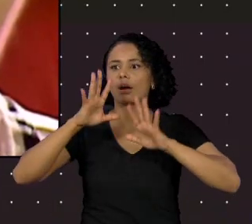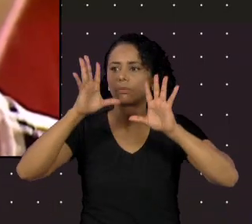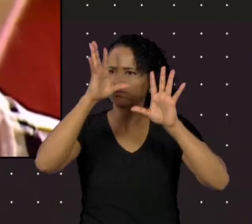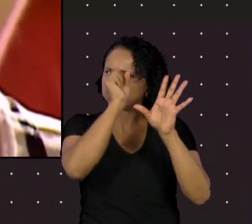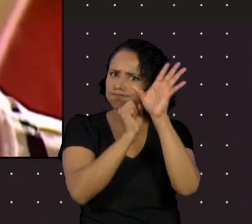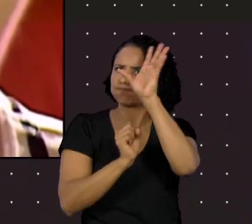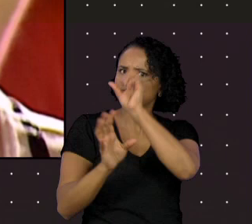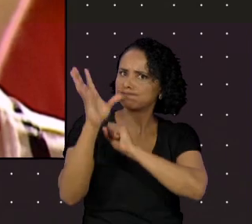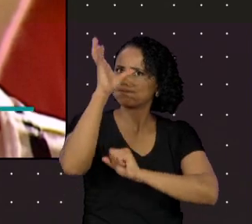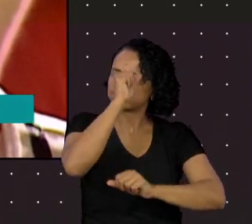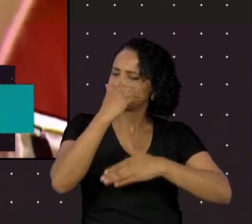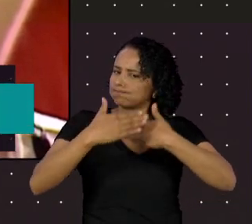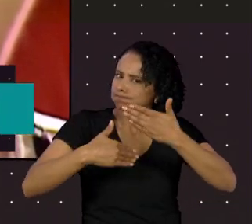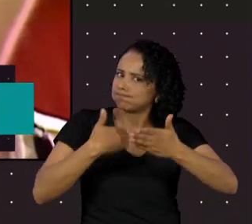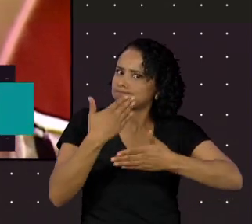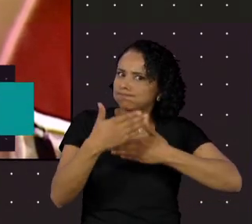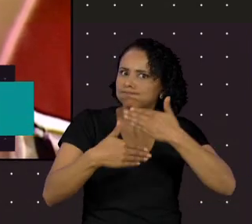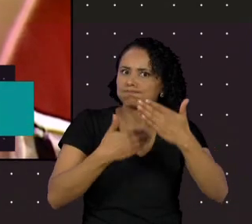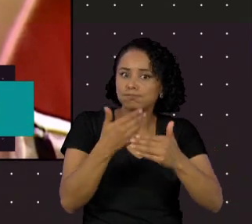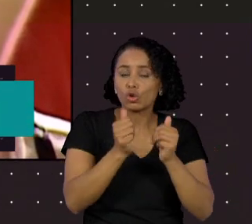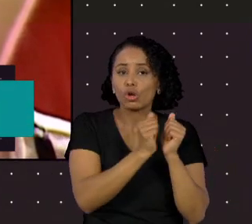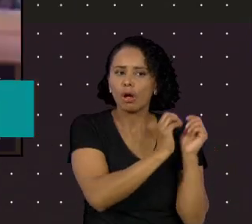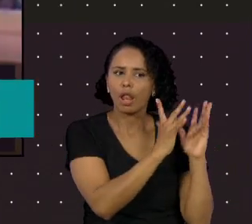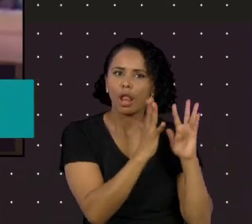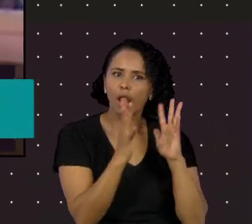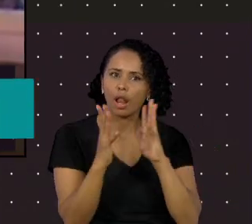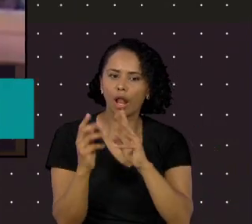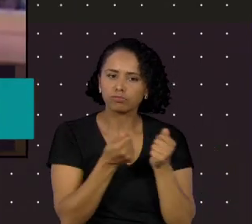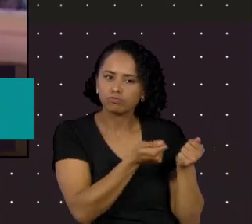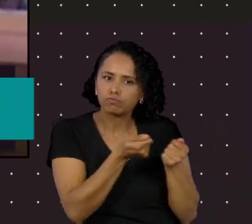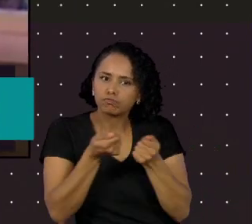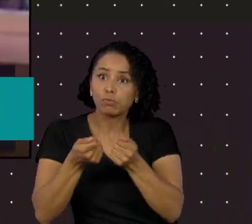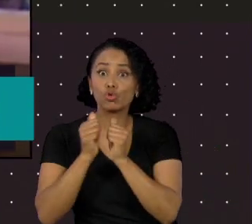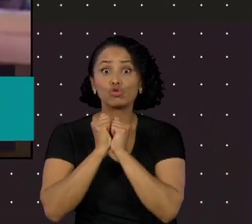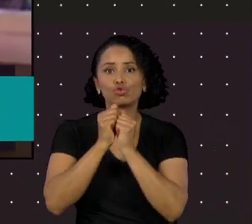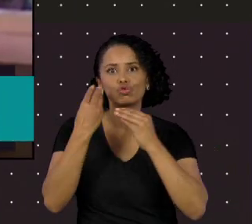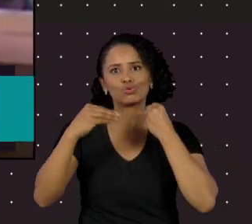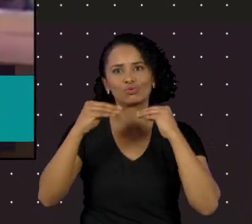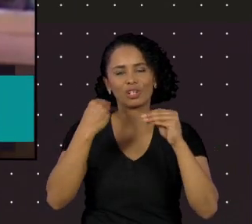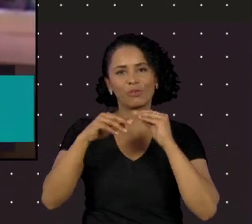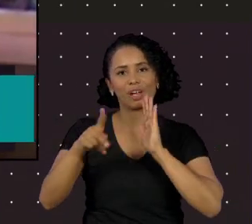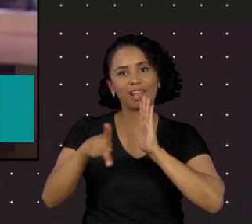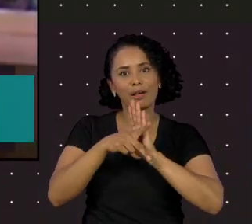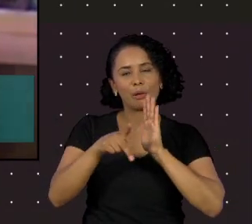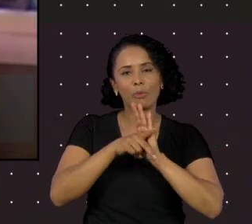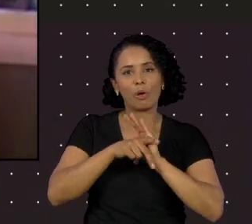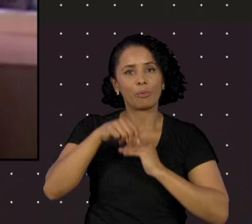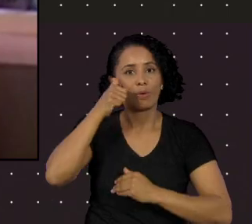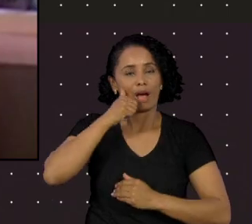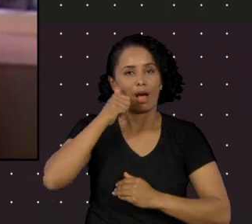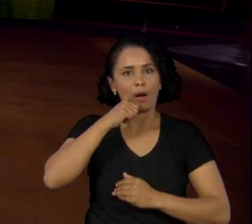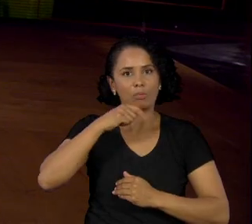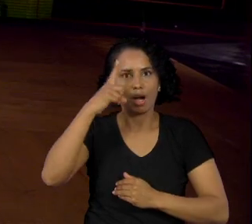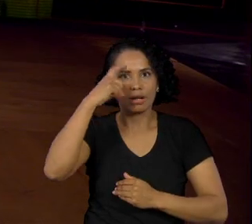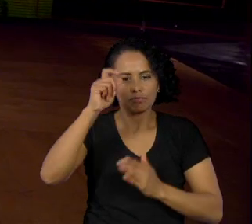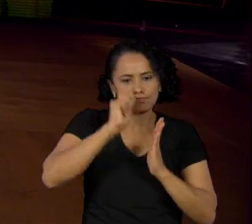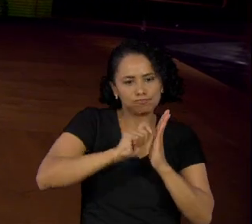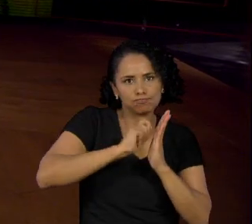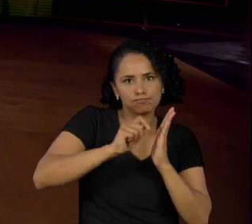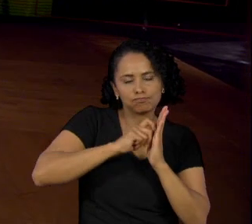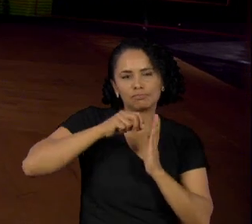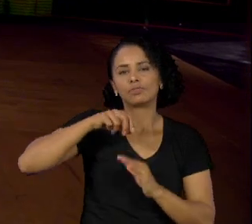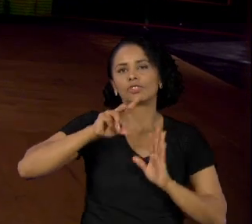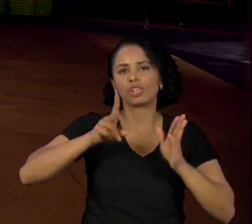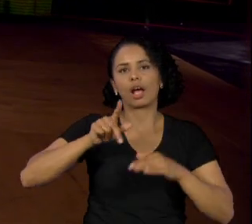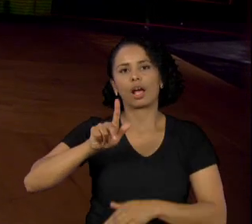essa personagem junto com a novela, junto com a escrita da Glória, né? Que era a Glória Pérez que escreveu essa personagem lindamente,